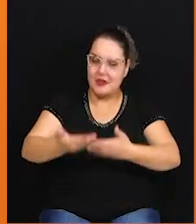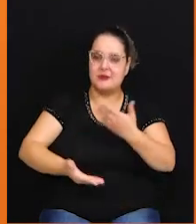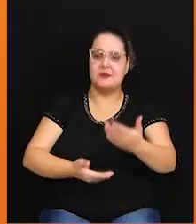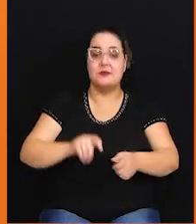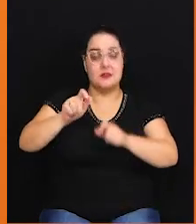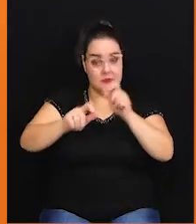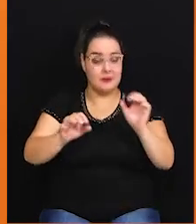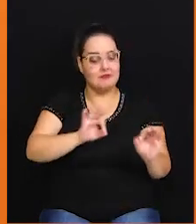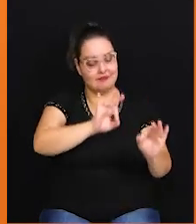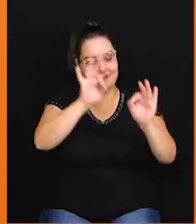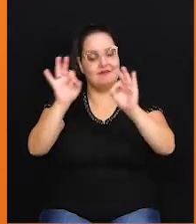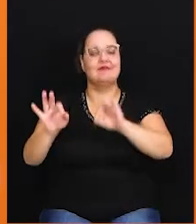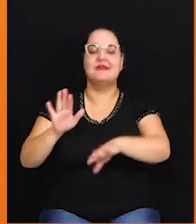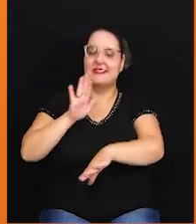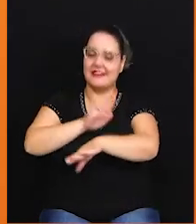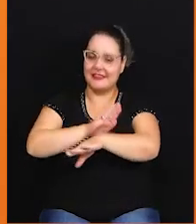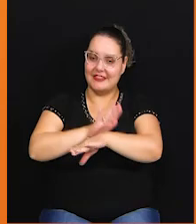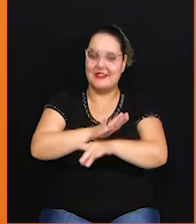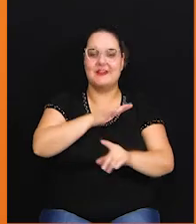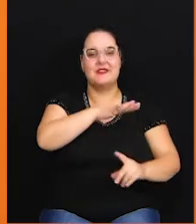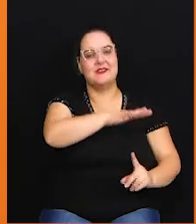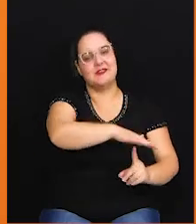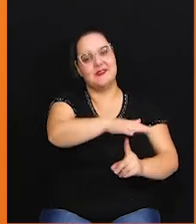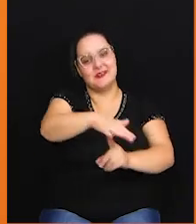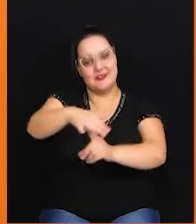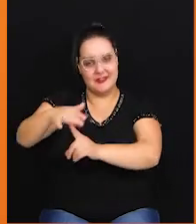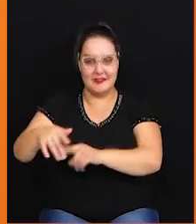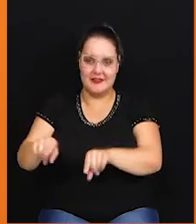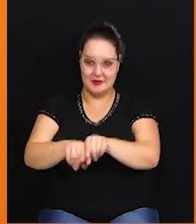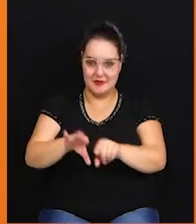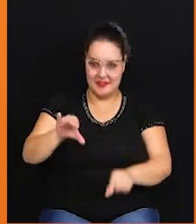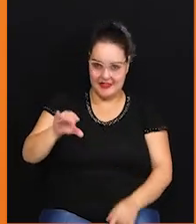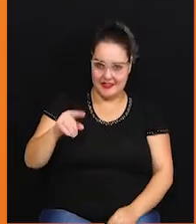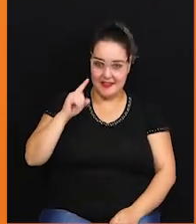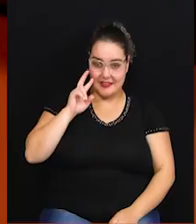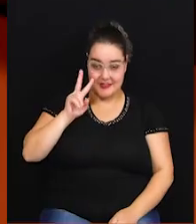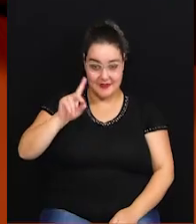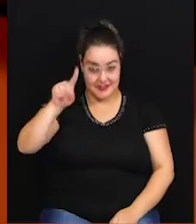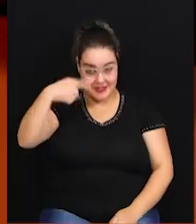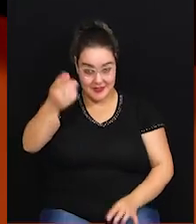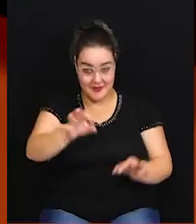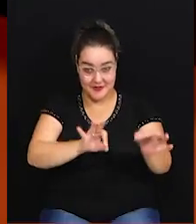pessoas poderem acompanhar. Assim você já vai estar ajudando o meio ambiente e também a ciência.